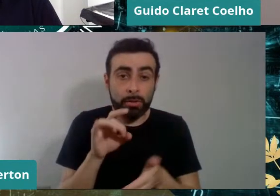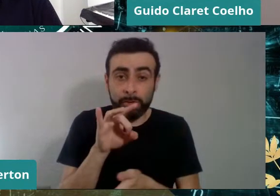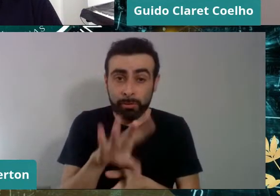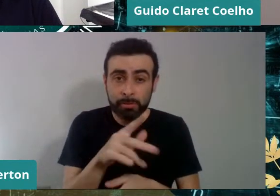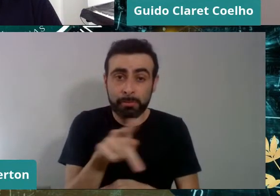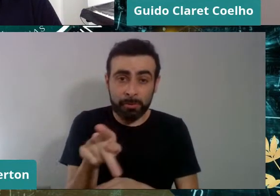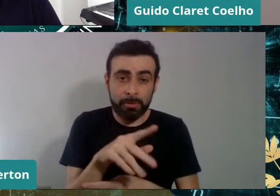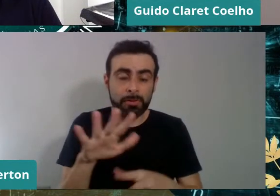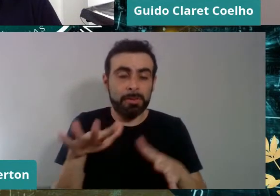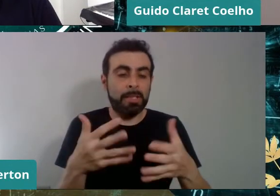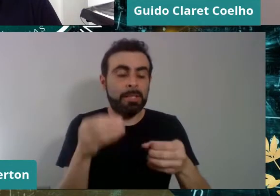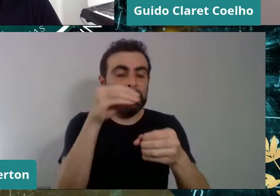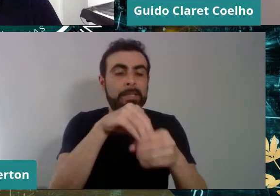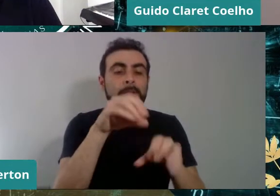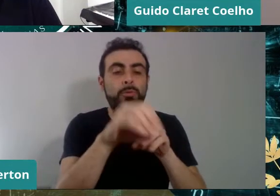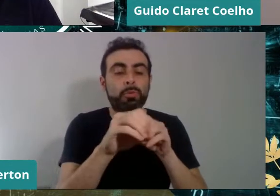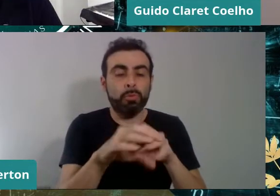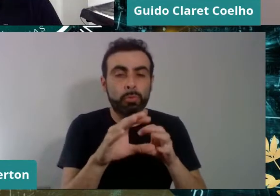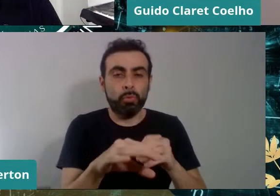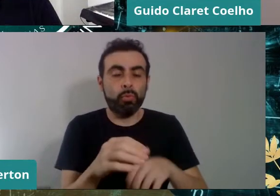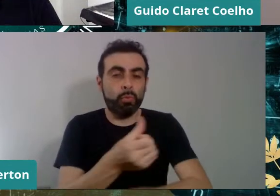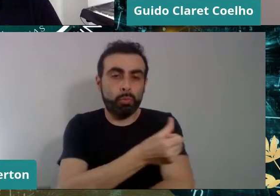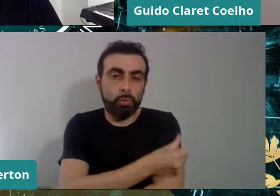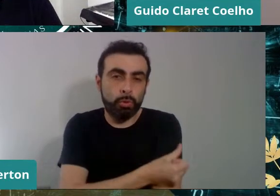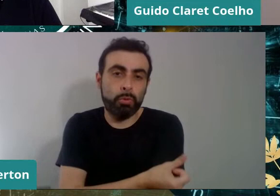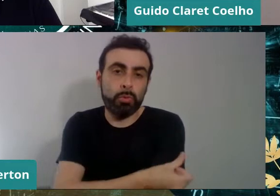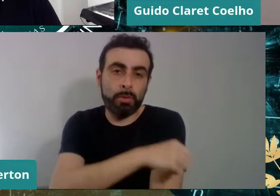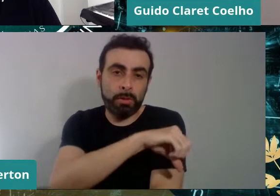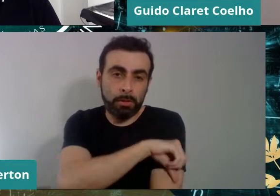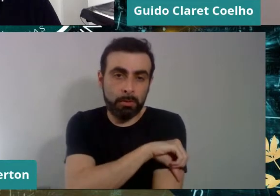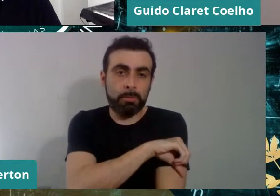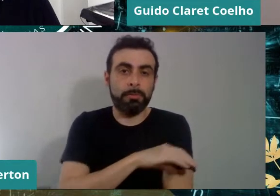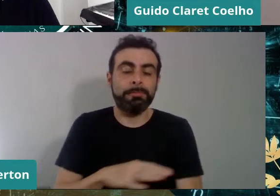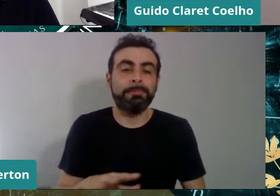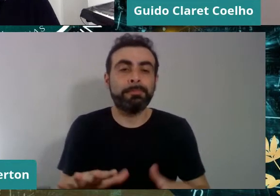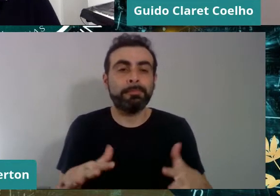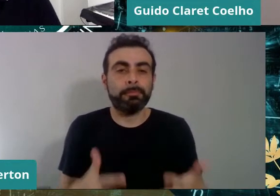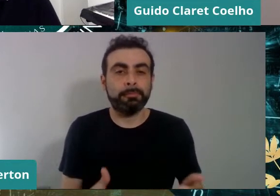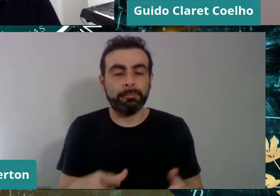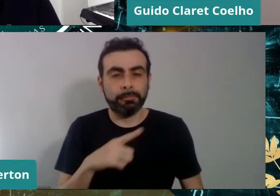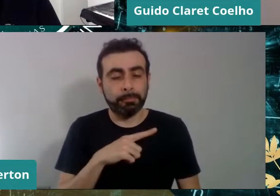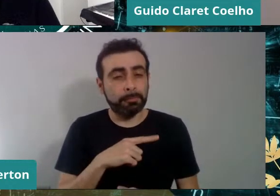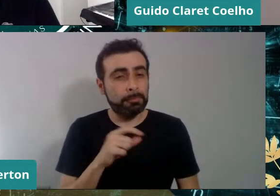ensino fundamental. E, para fazer isso,